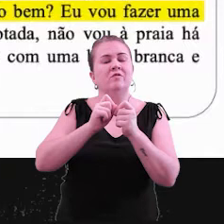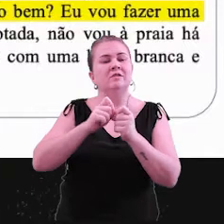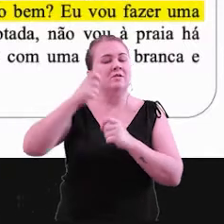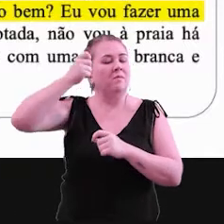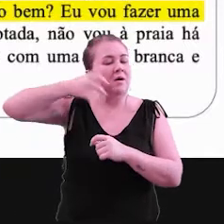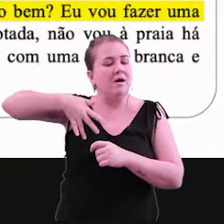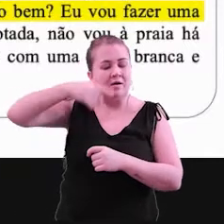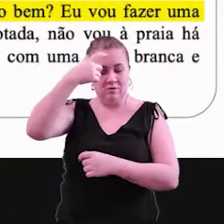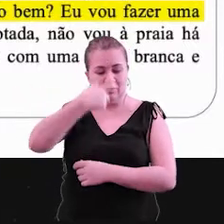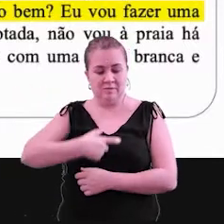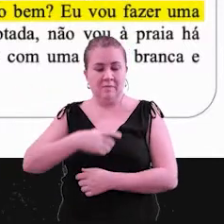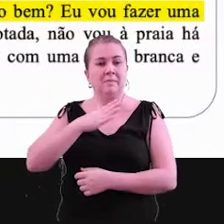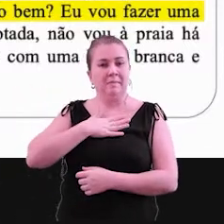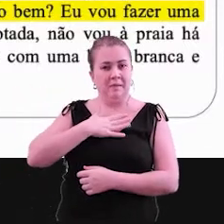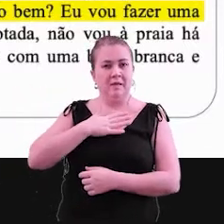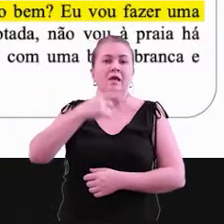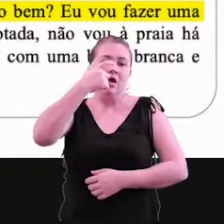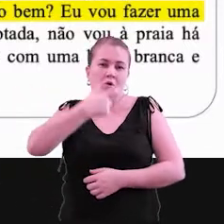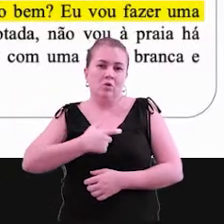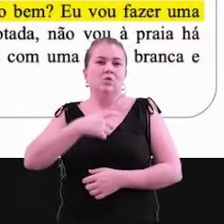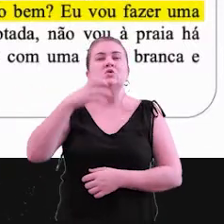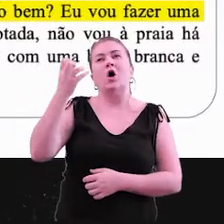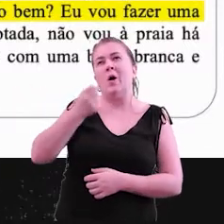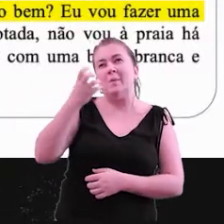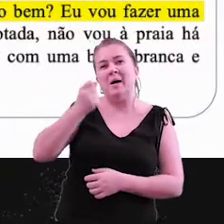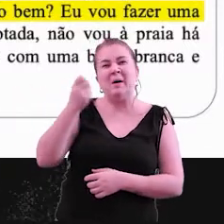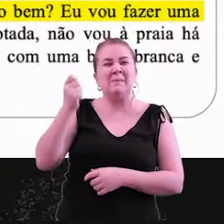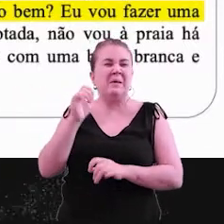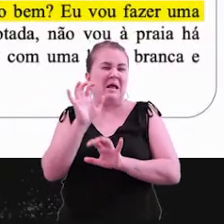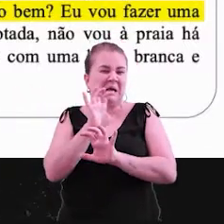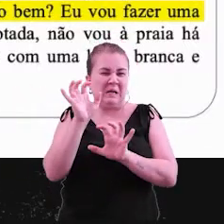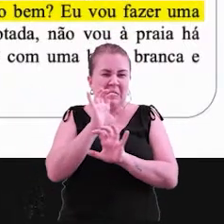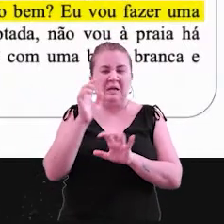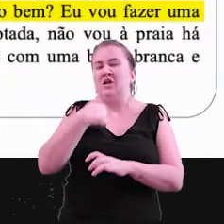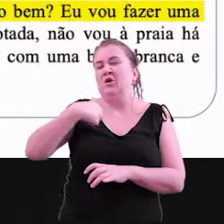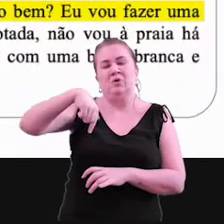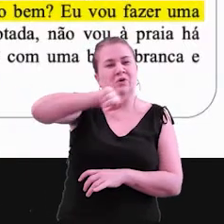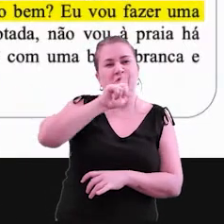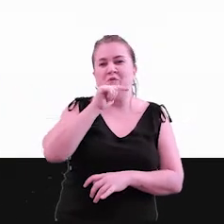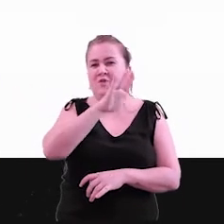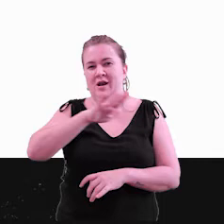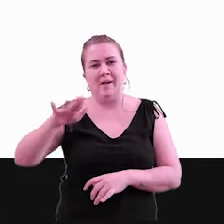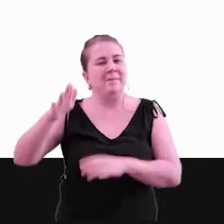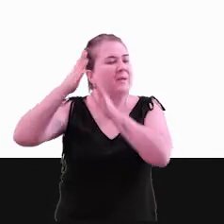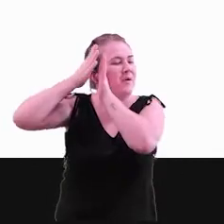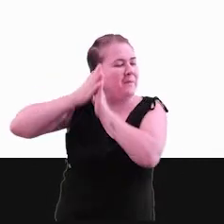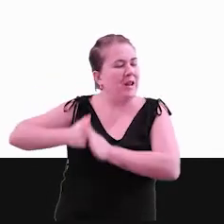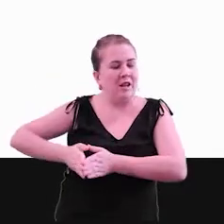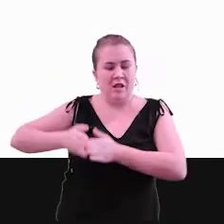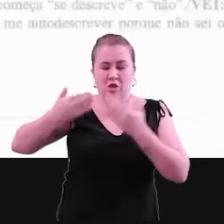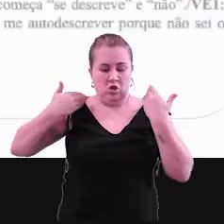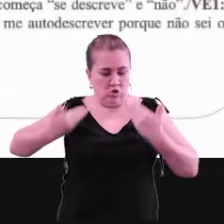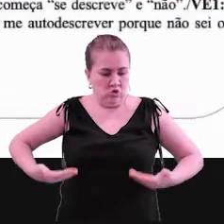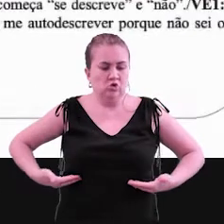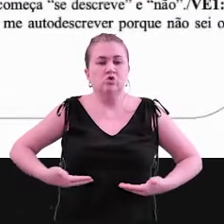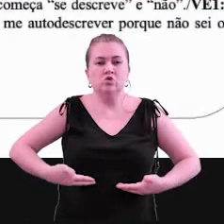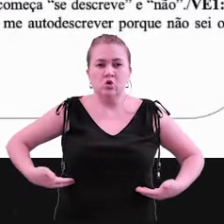praia há muito tempo, meu cabelo é liso, longo, então ela começa a se descrever para aproximar desse público,